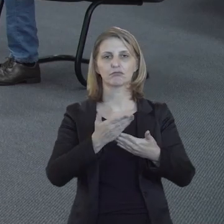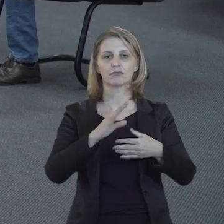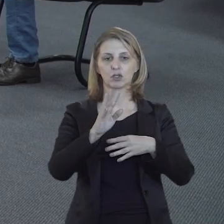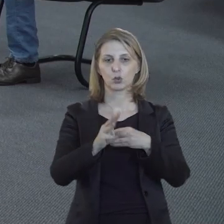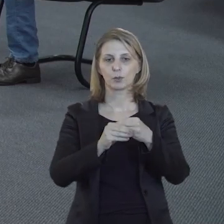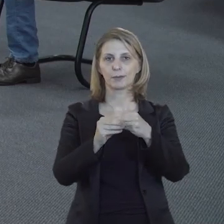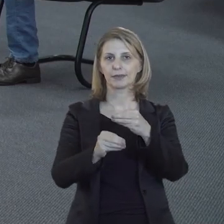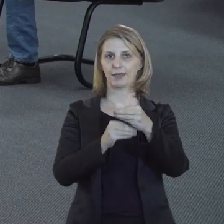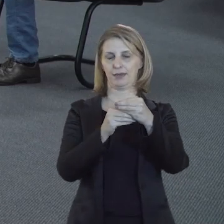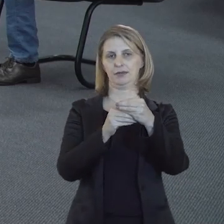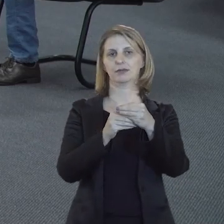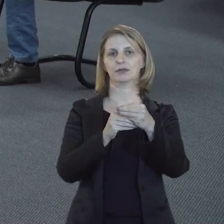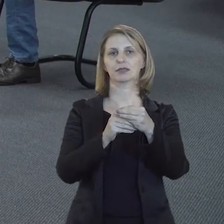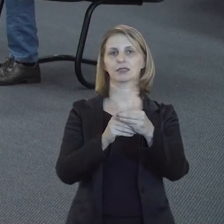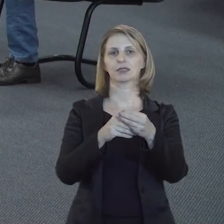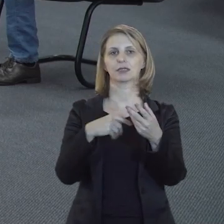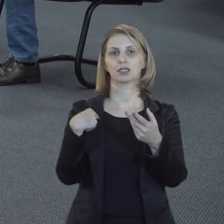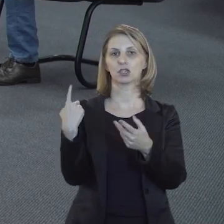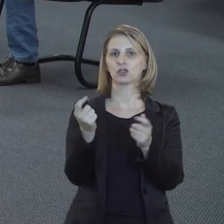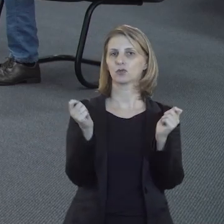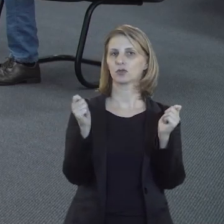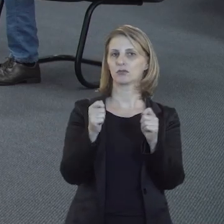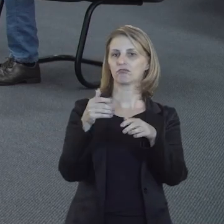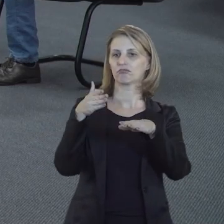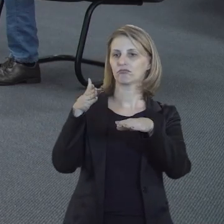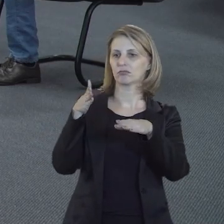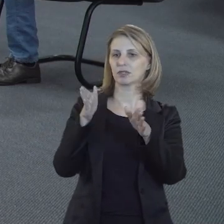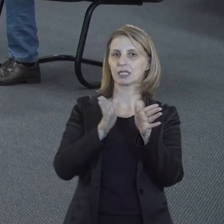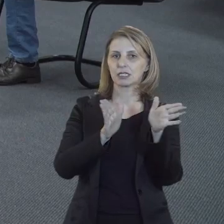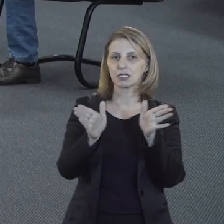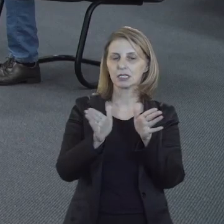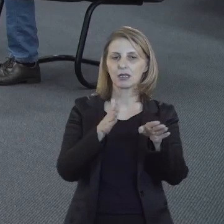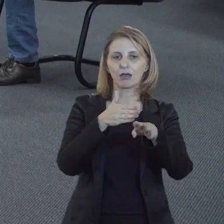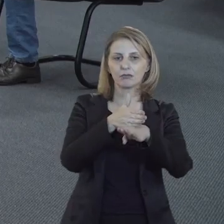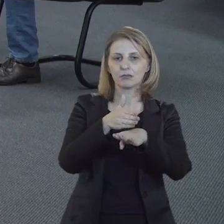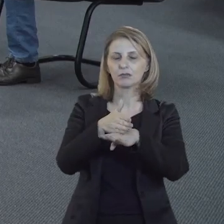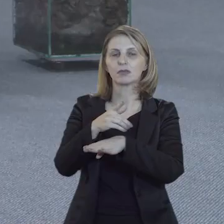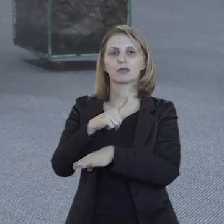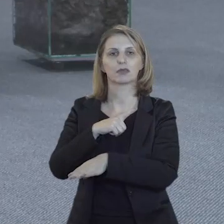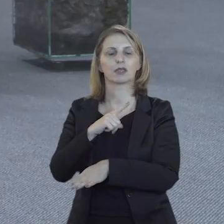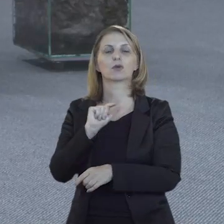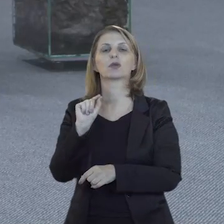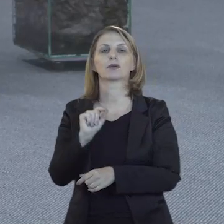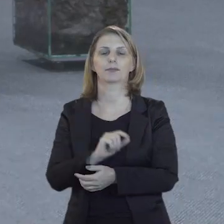práticas integrativas e complementares aí que